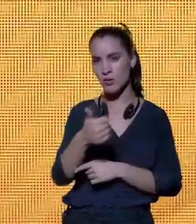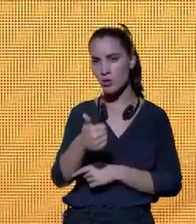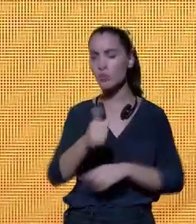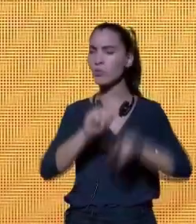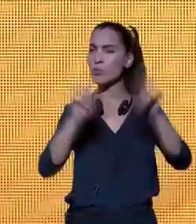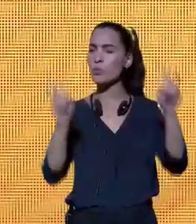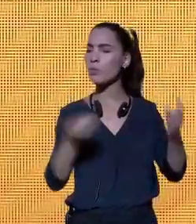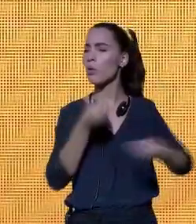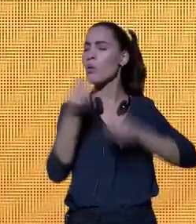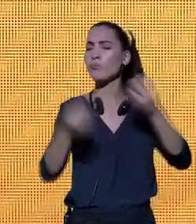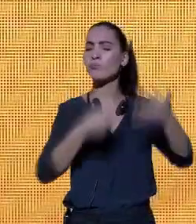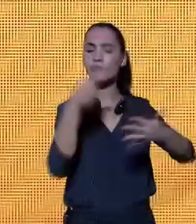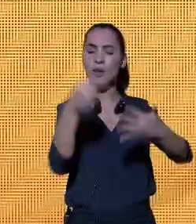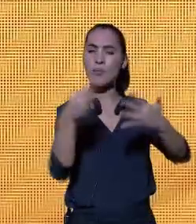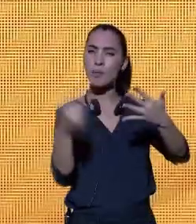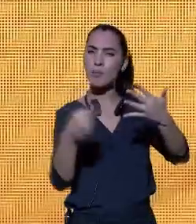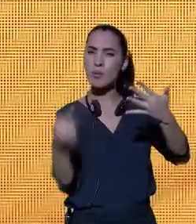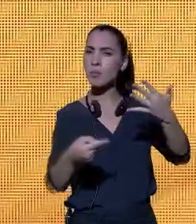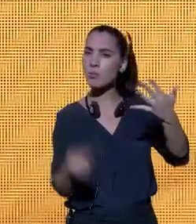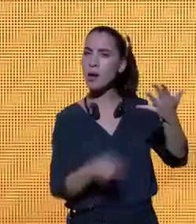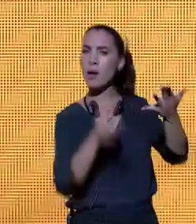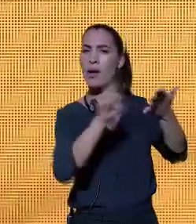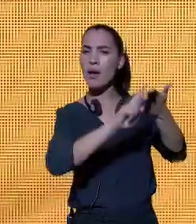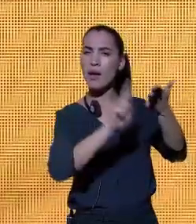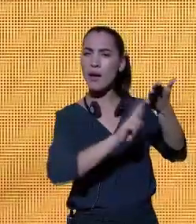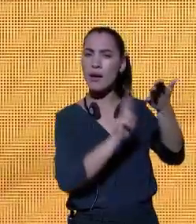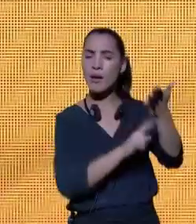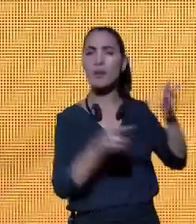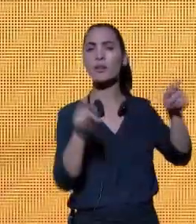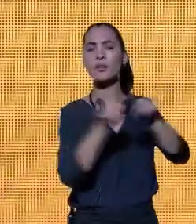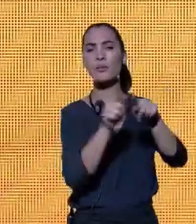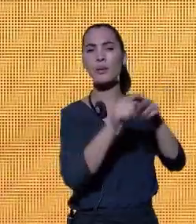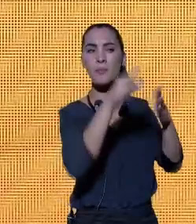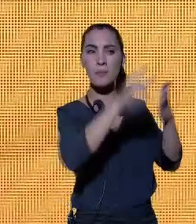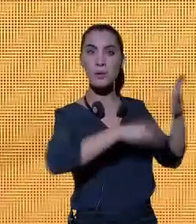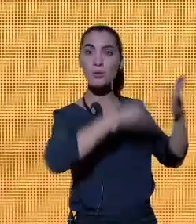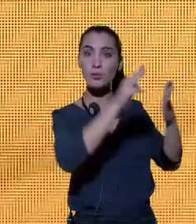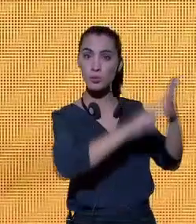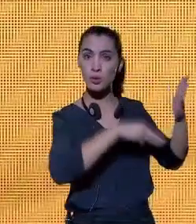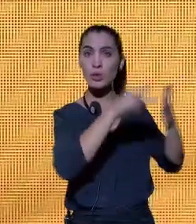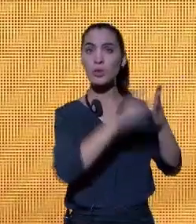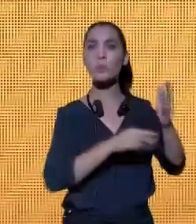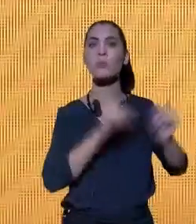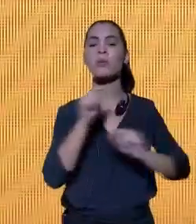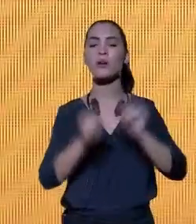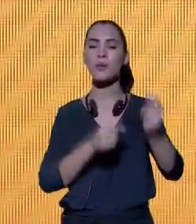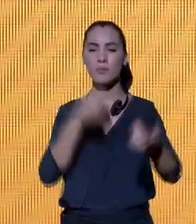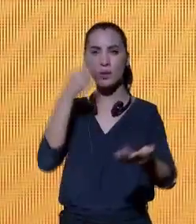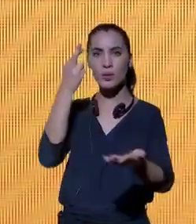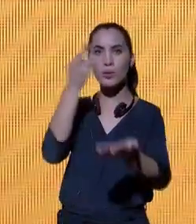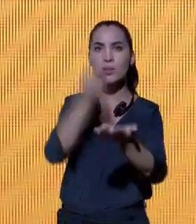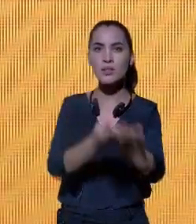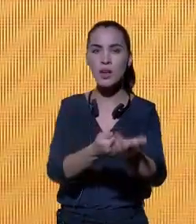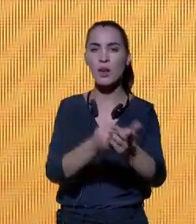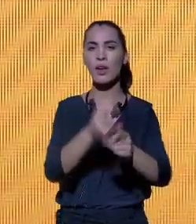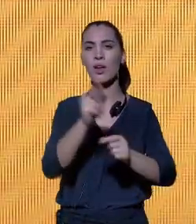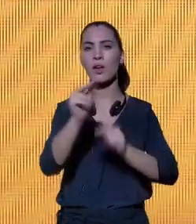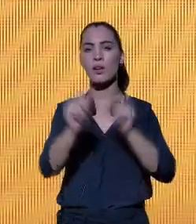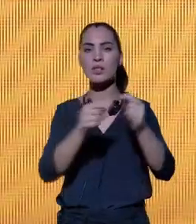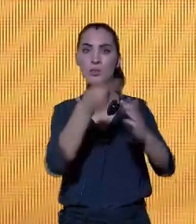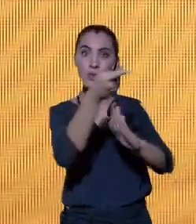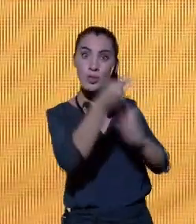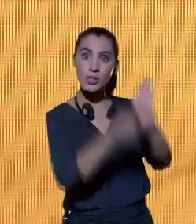de critérios, estabelecimento de uma metodologia para o reconhecimento